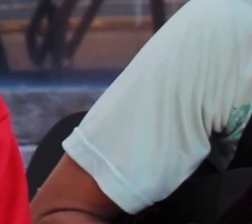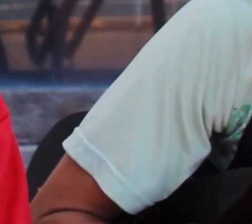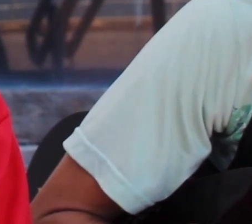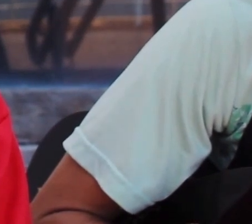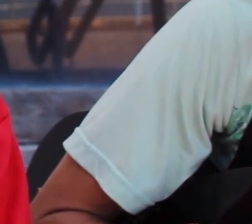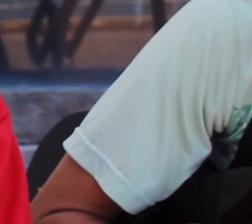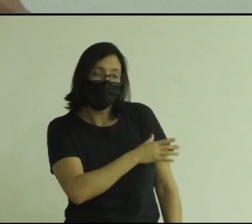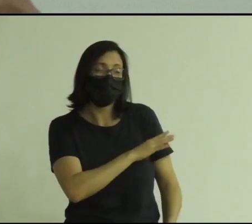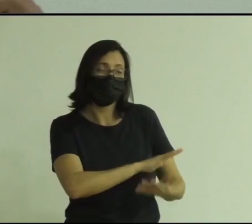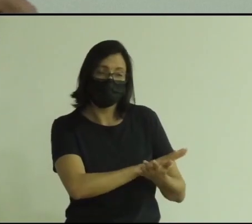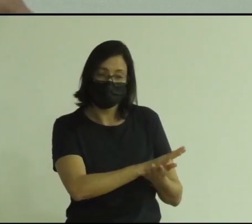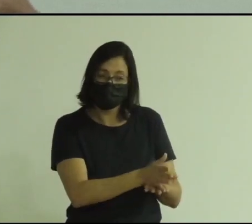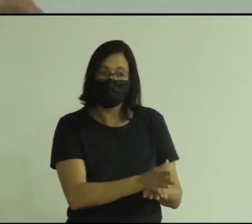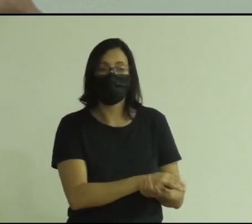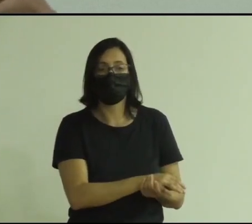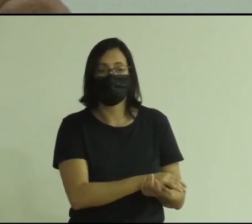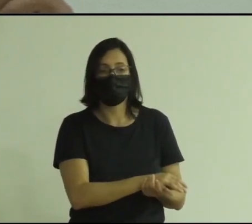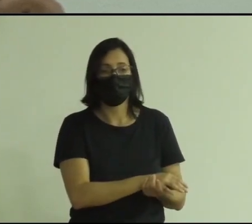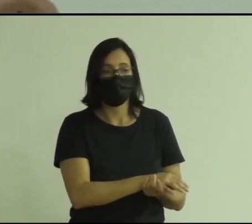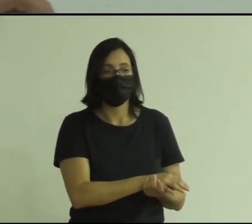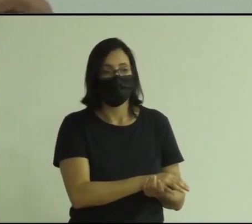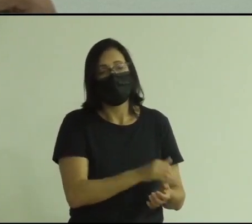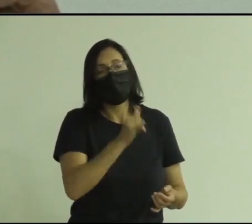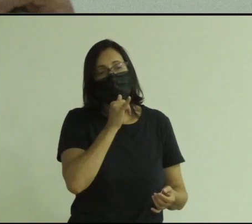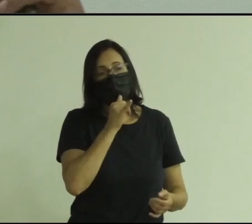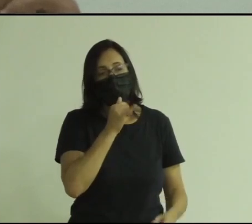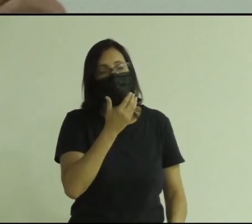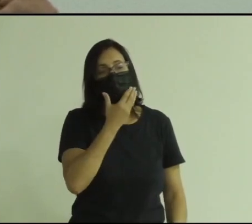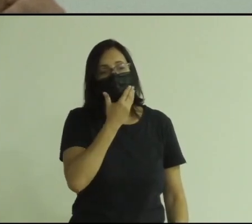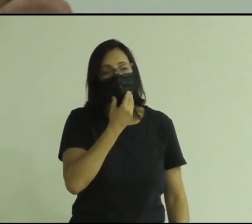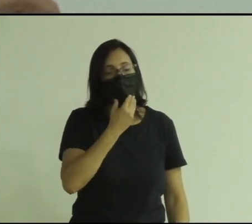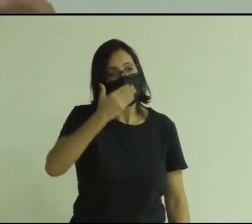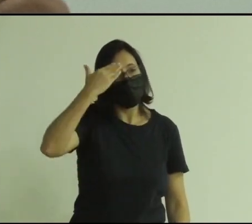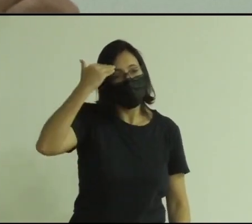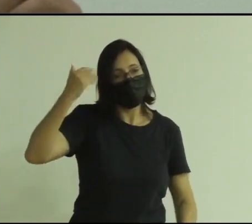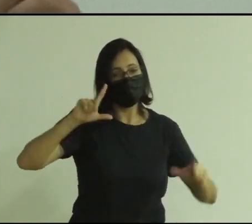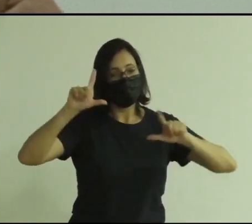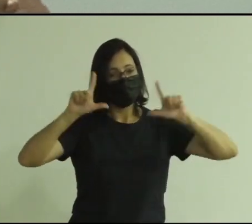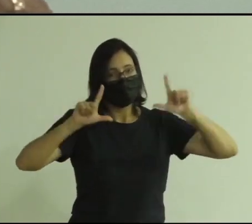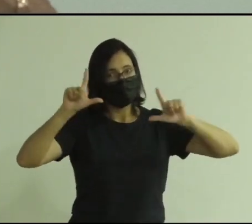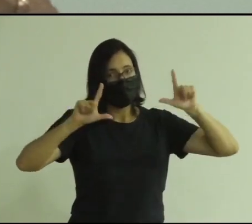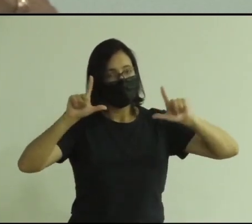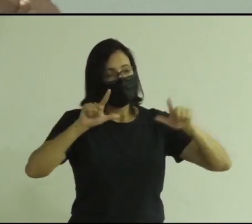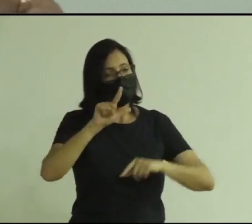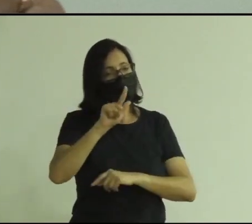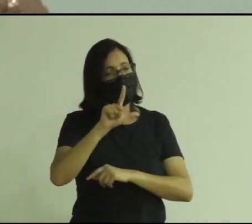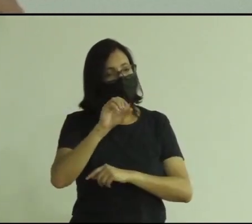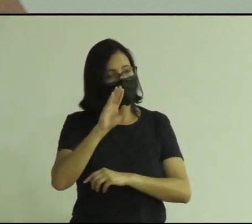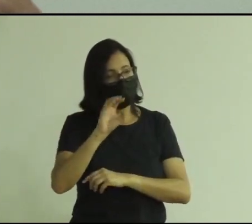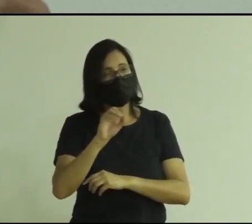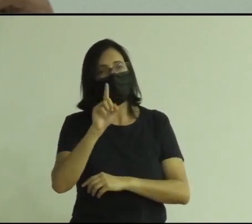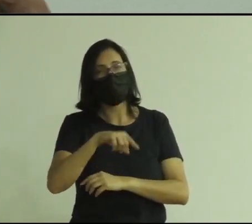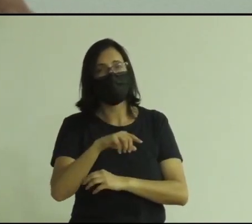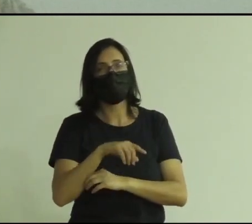discriminação. Não tem quando é um ator famoso, feito o Dedé, que é o cigano famoso, é Wagner Tiso, tudo, não existe, né?